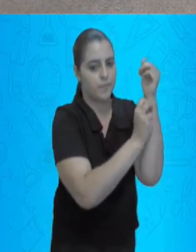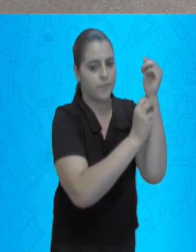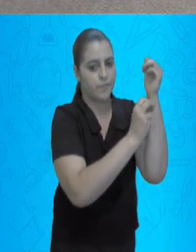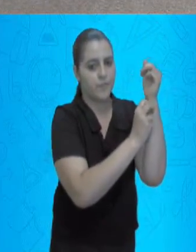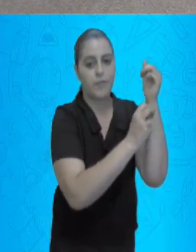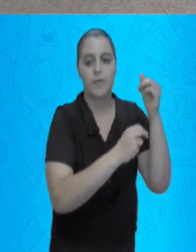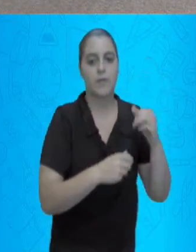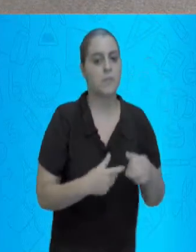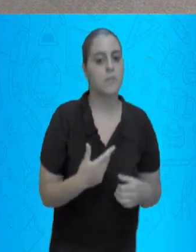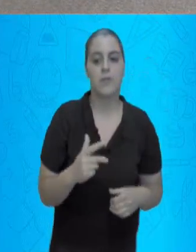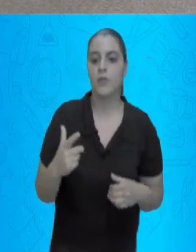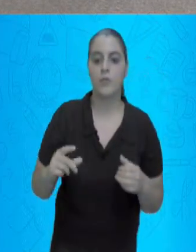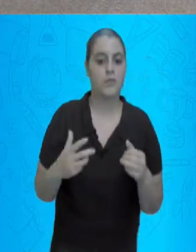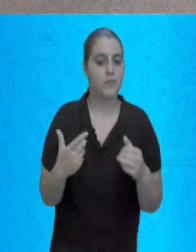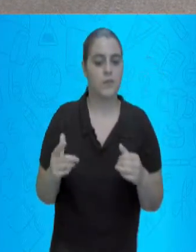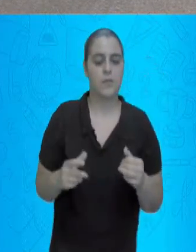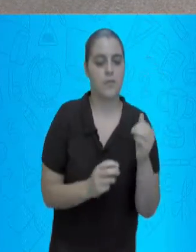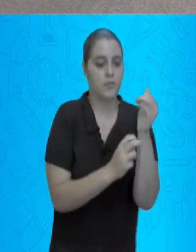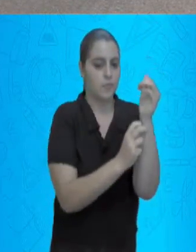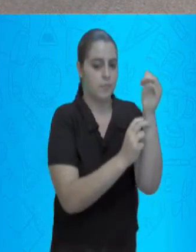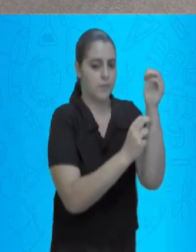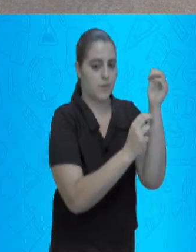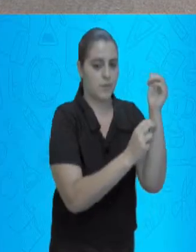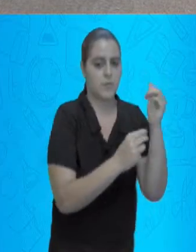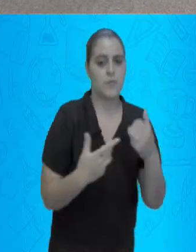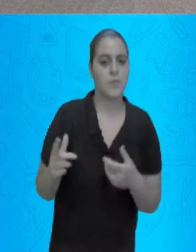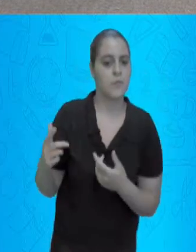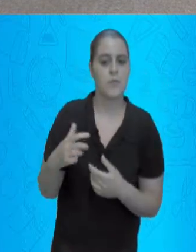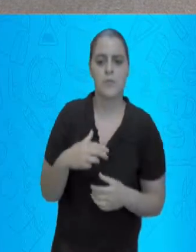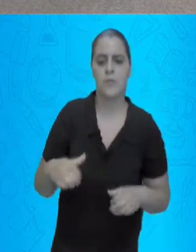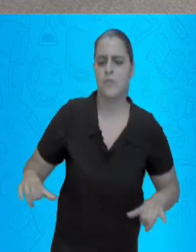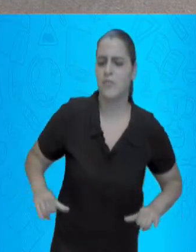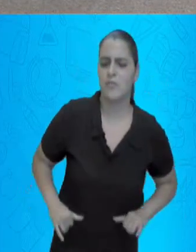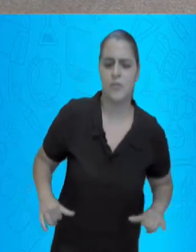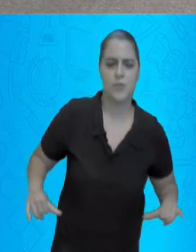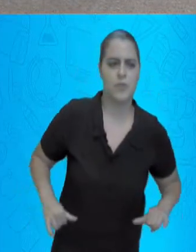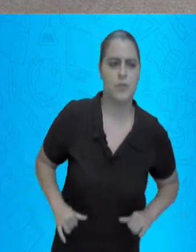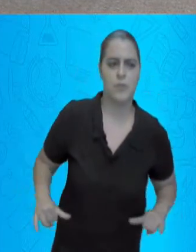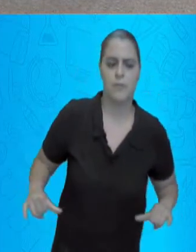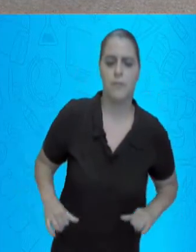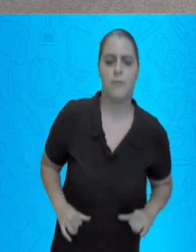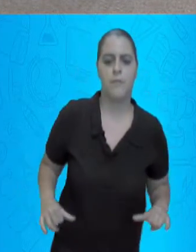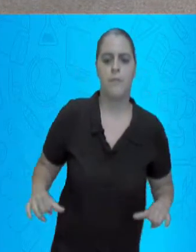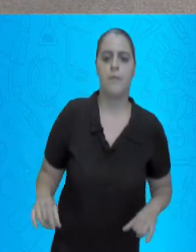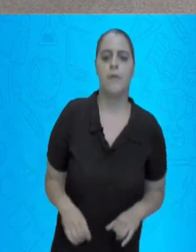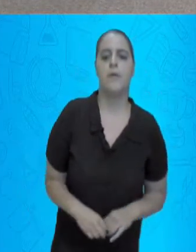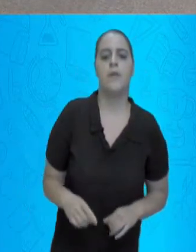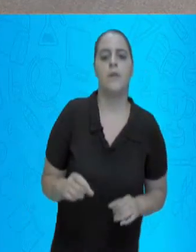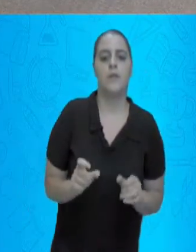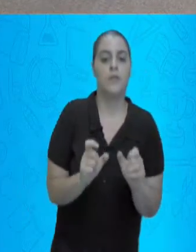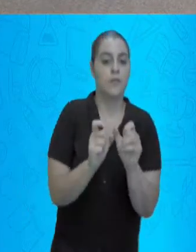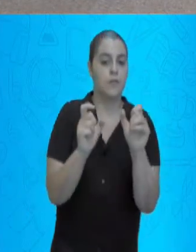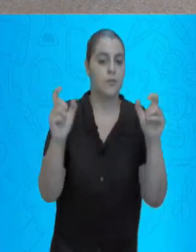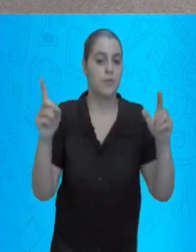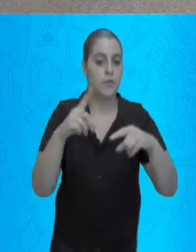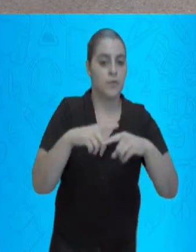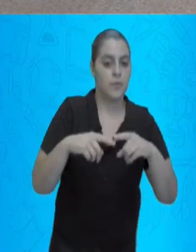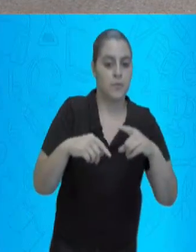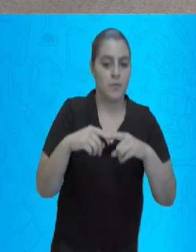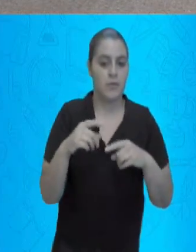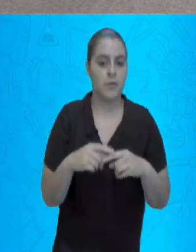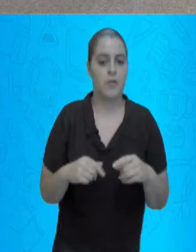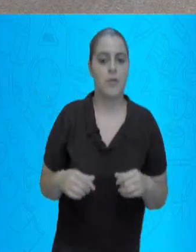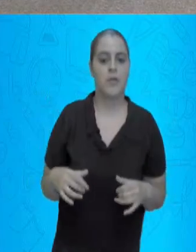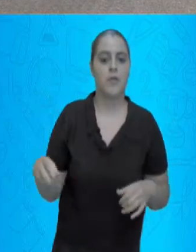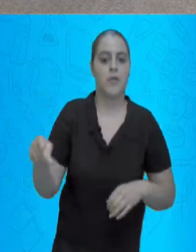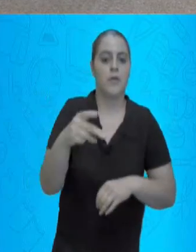ali, não se decompõe, não vai sofrer a ação de deposição de materiais formadores